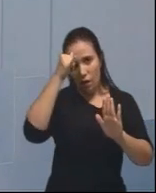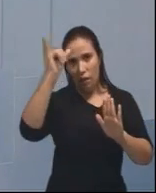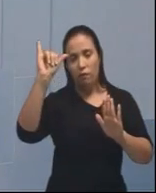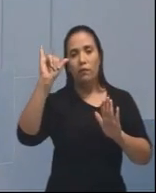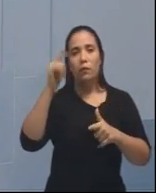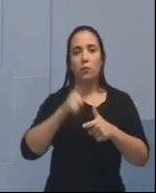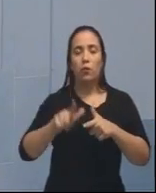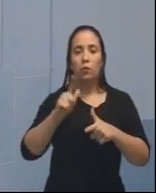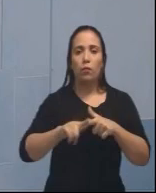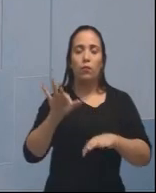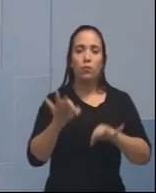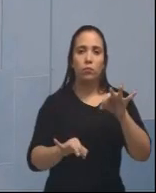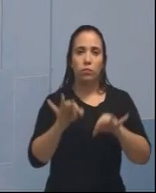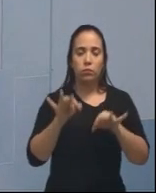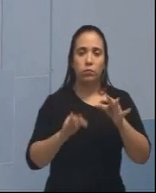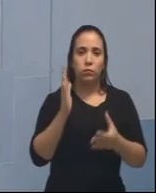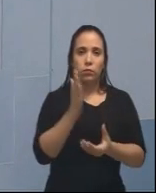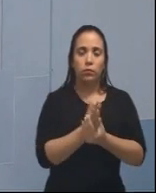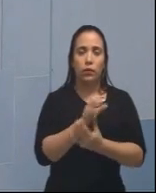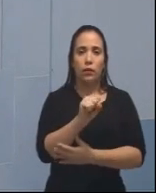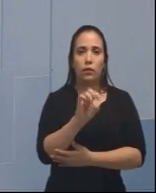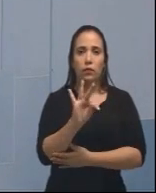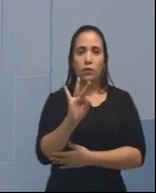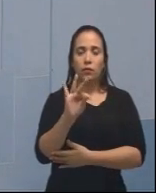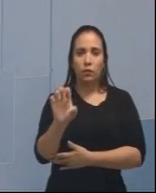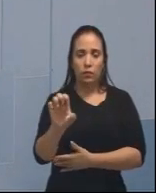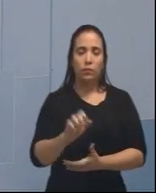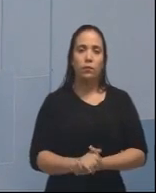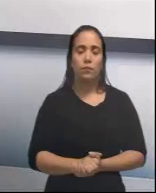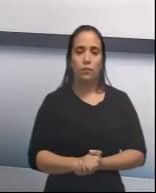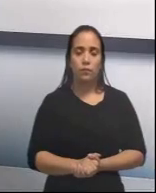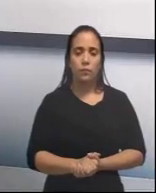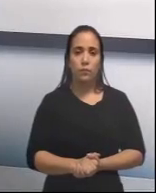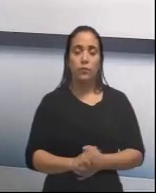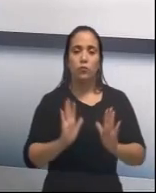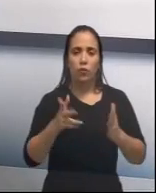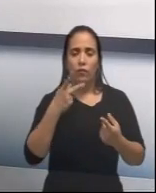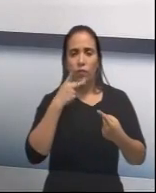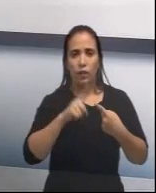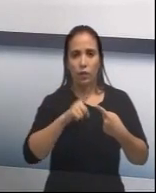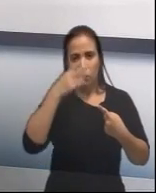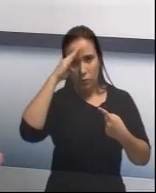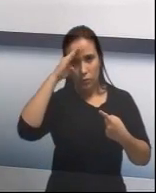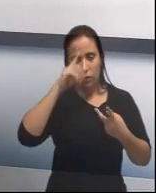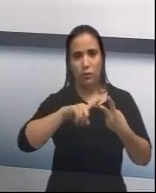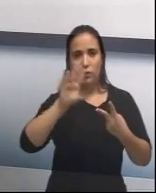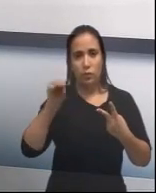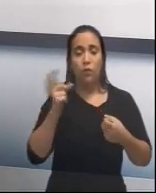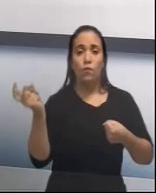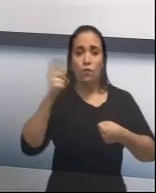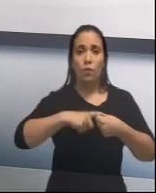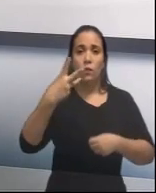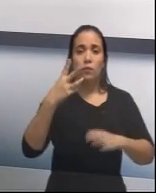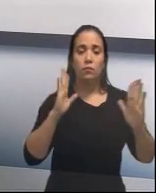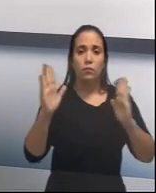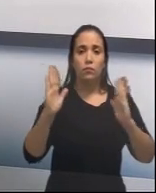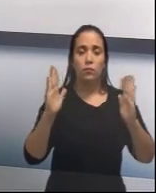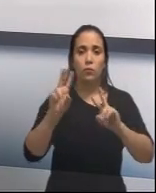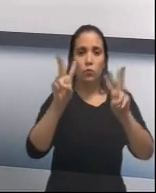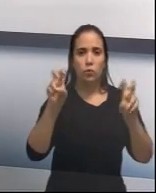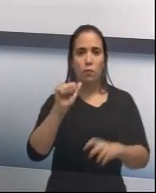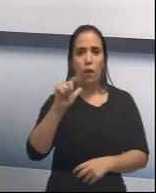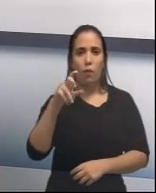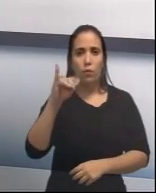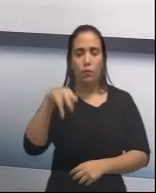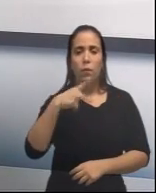um imbróglio jurídico com o Tribunal Superior Eleitoral. Eu já falei do Ciro, já falei do Bolsonaro, volto no terceiro bloco falando do Alckmin, uma situação do Alckmin